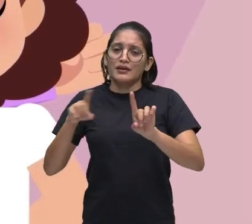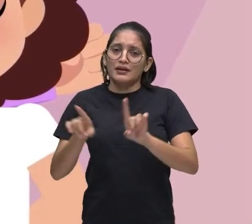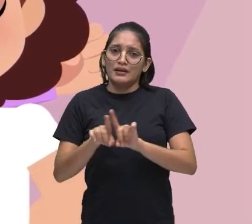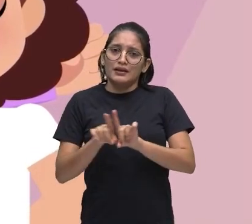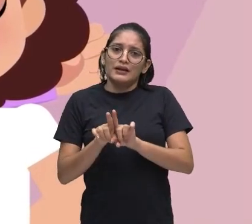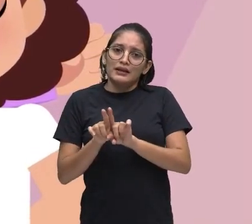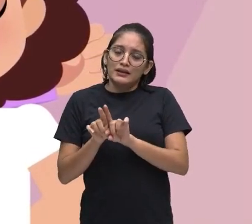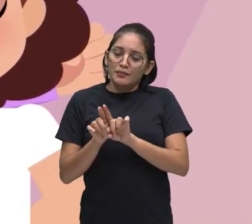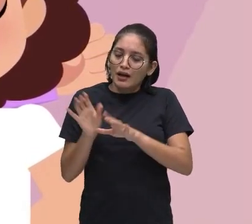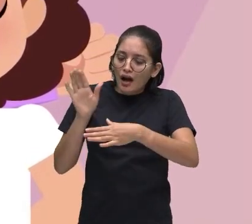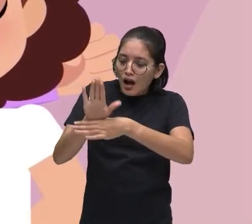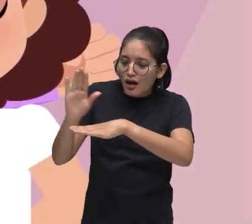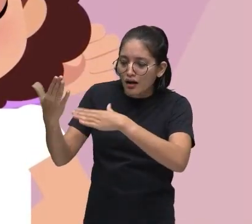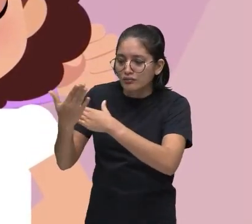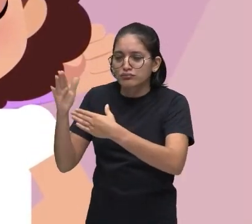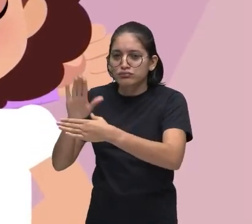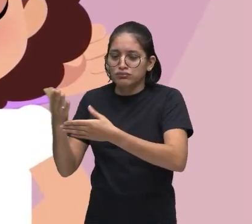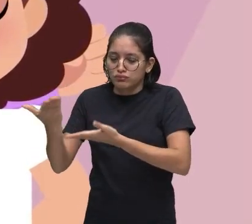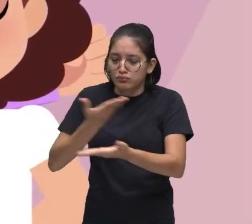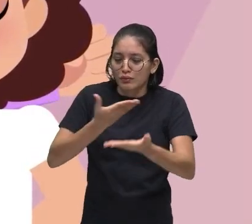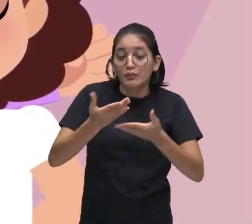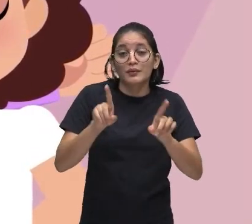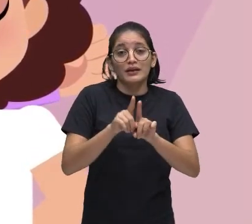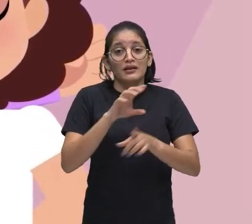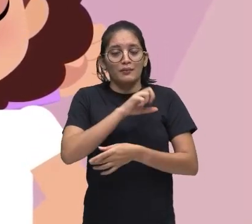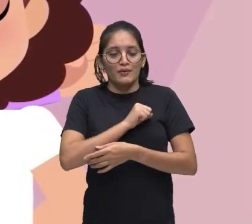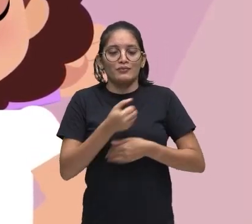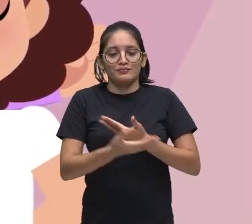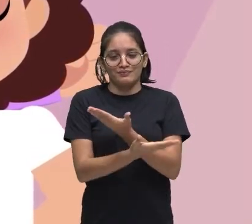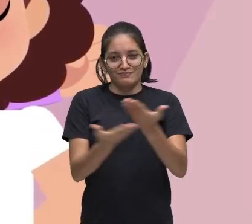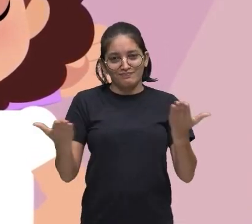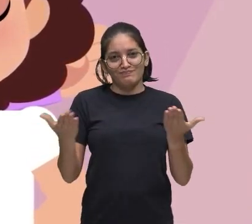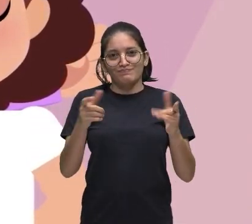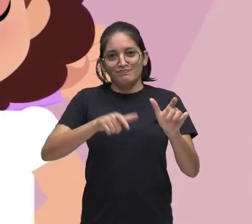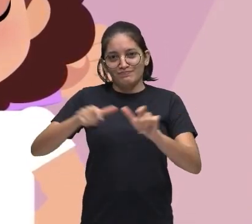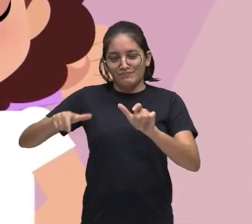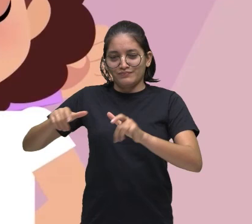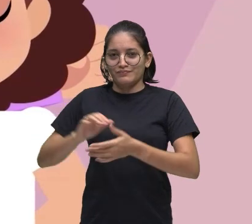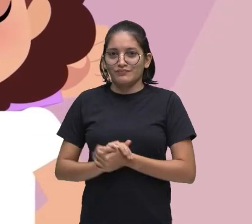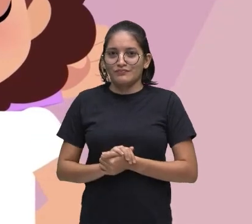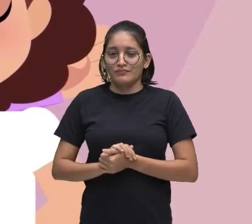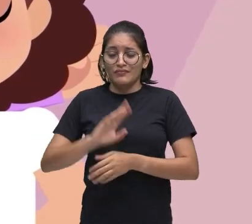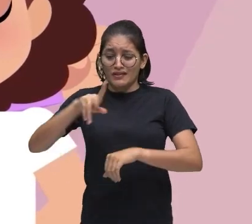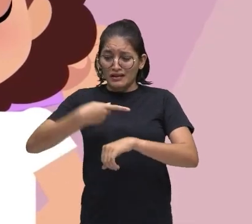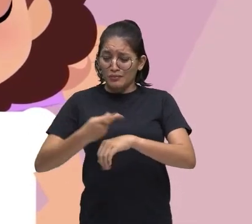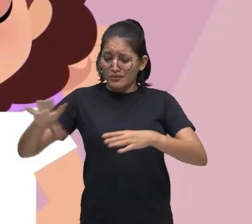altruísmo, a ajuda mútua e o amor entre as pessoas. O